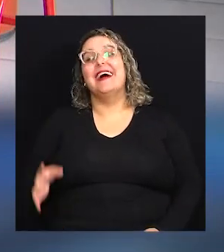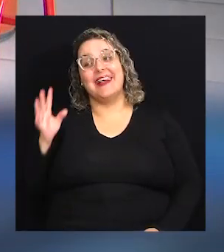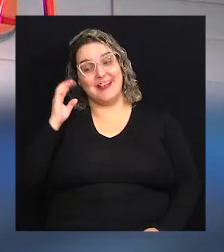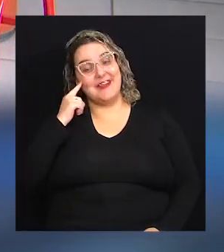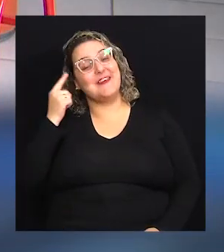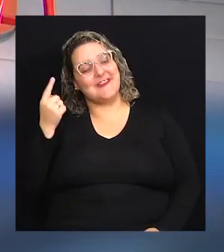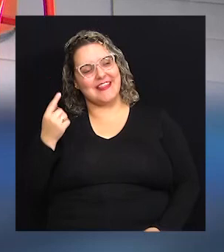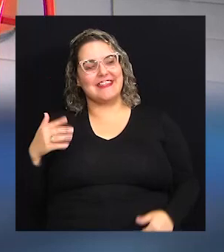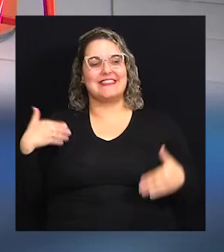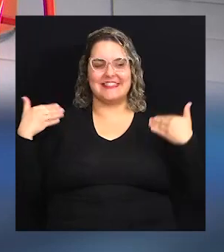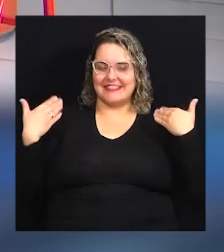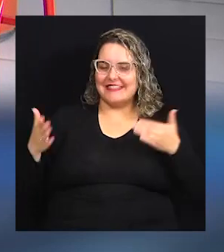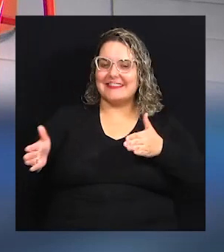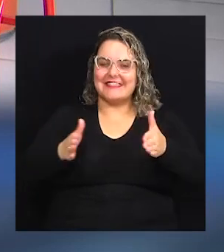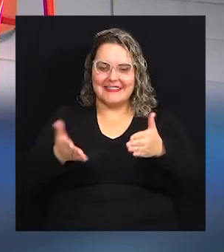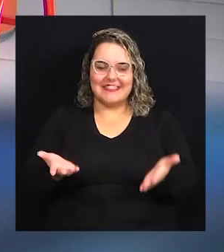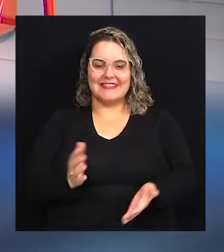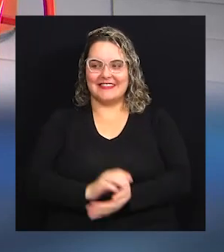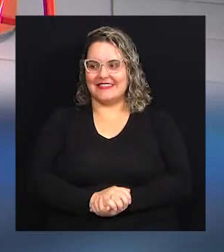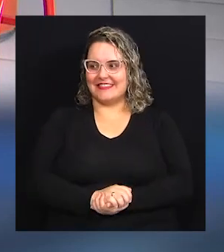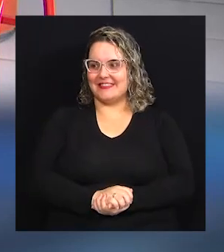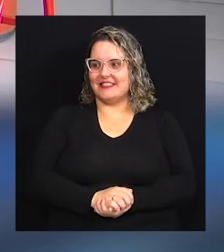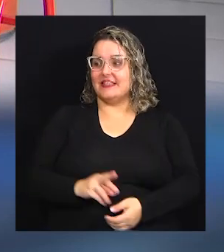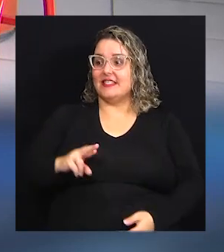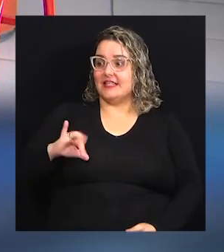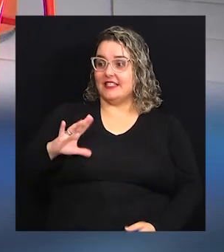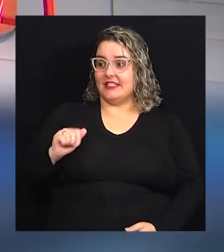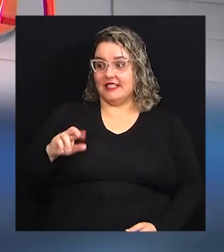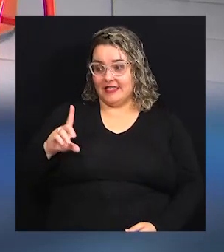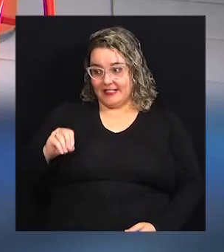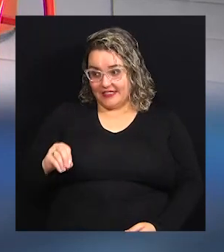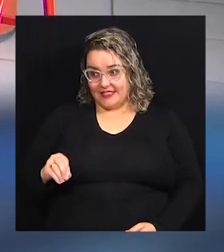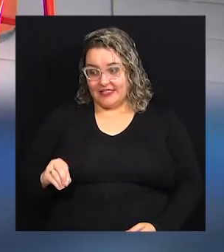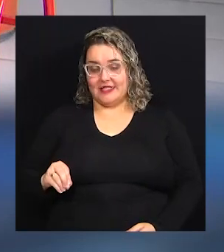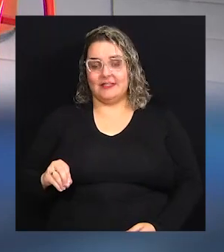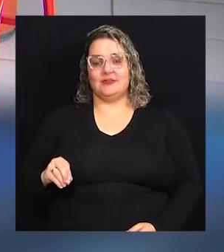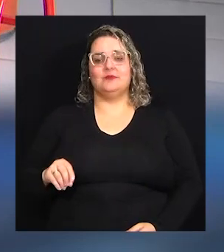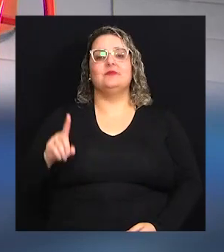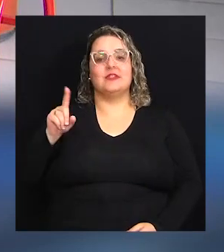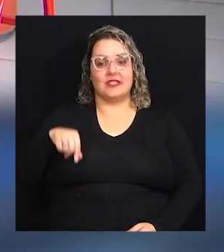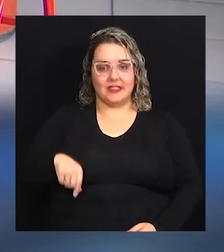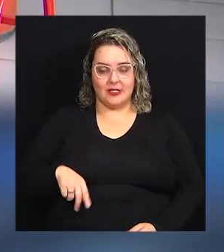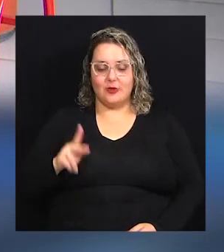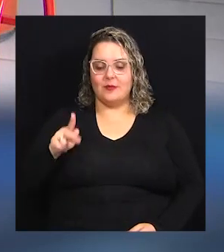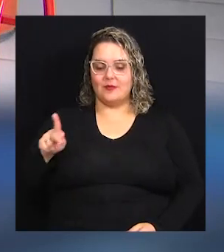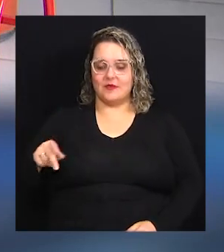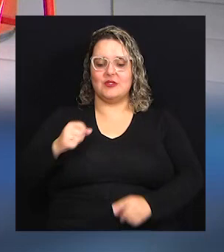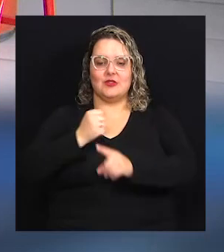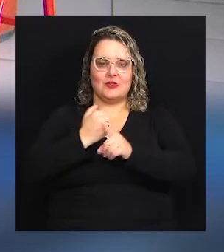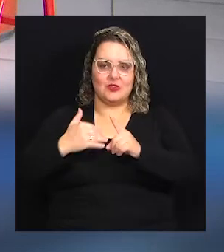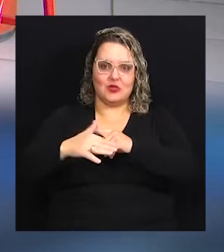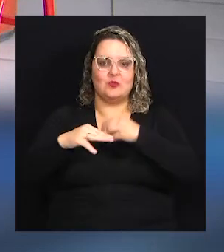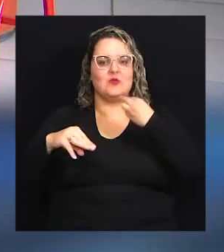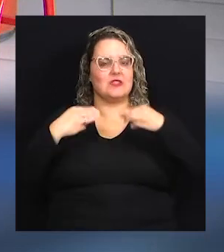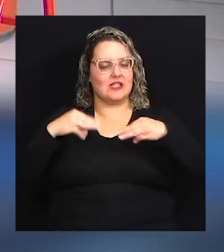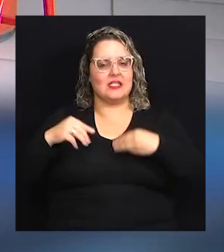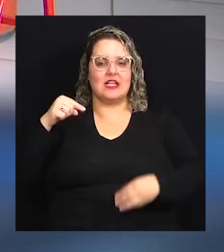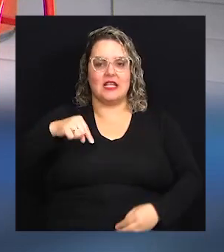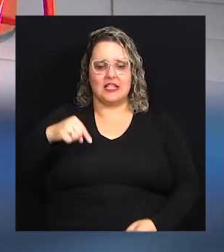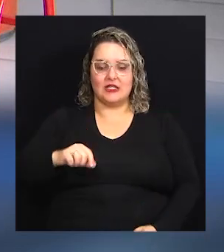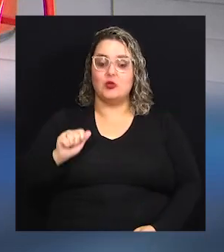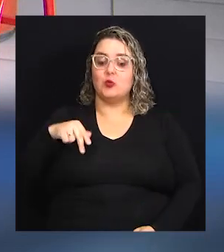Que legal, eu imagino a alegria deles nesse momento. Ricardo dos Reis Lucas, que é o educador social